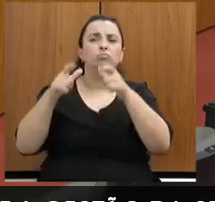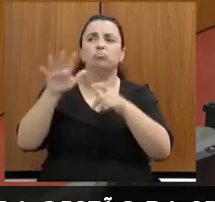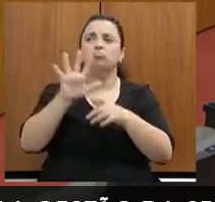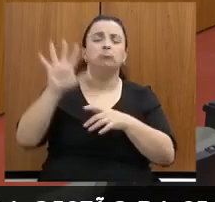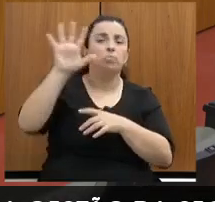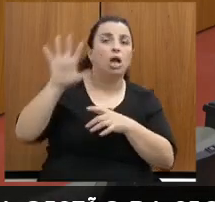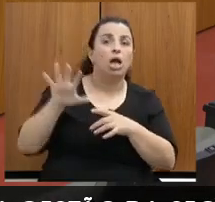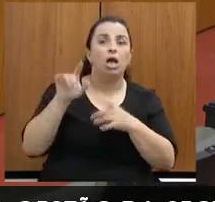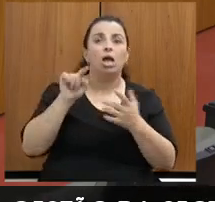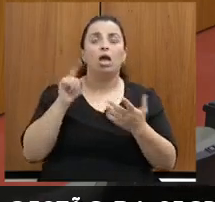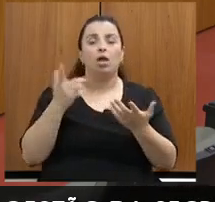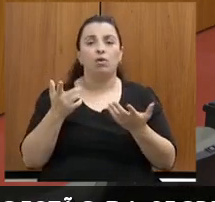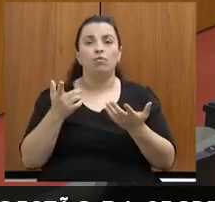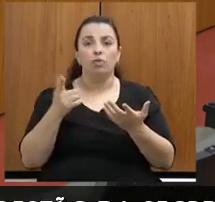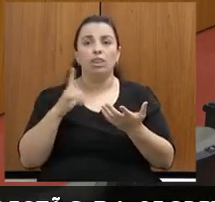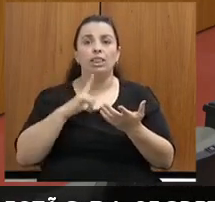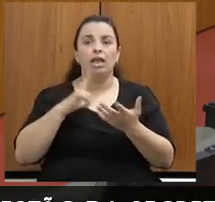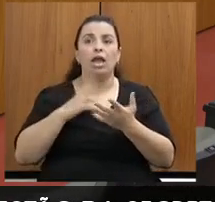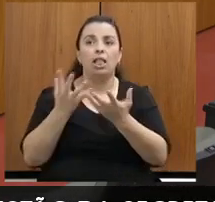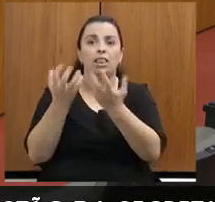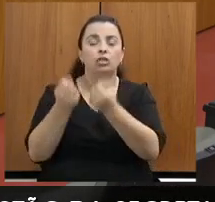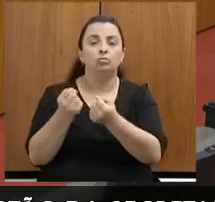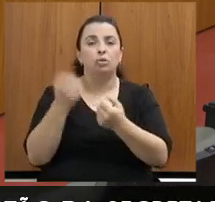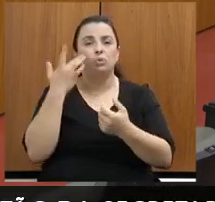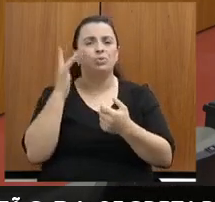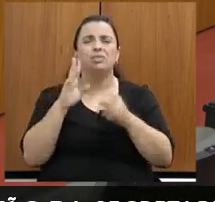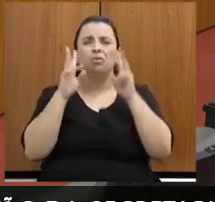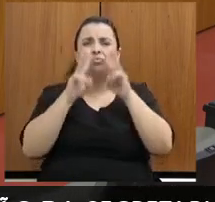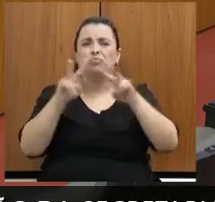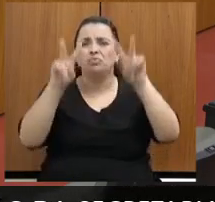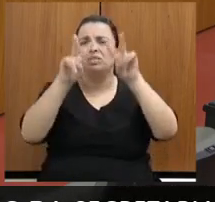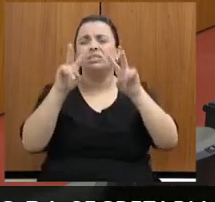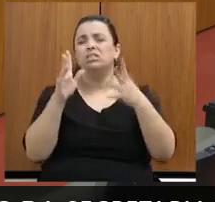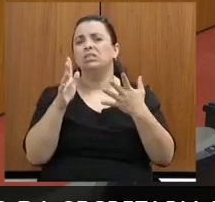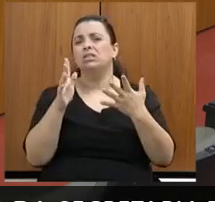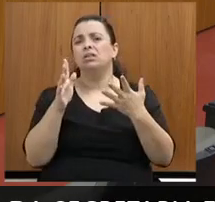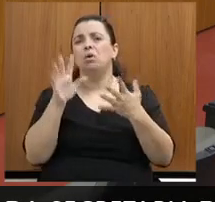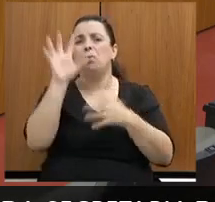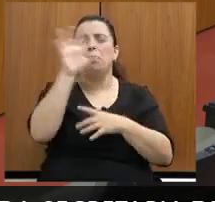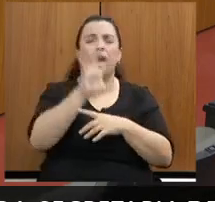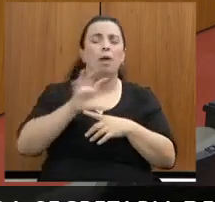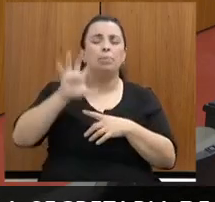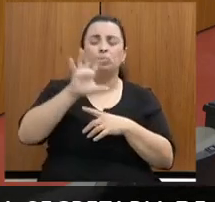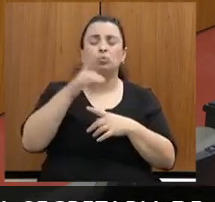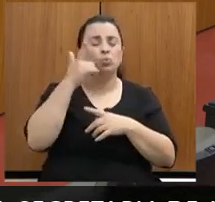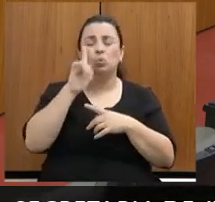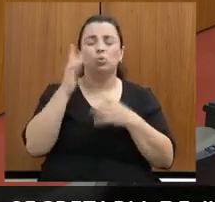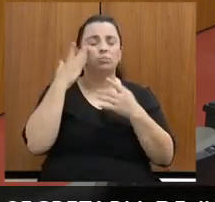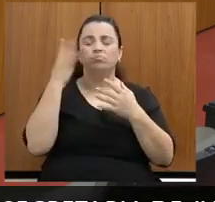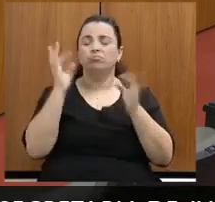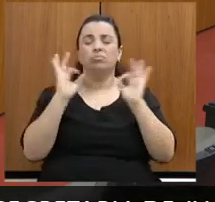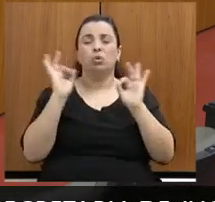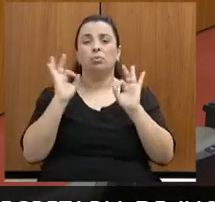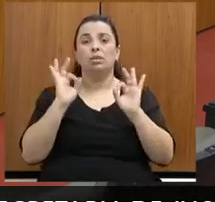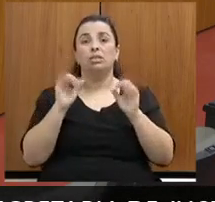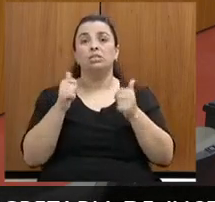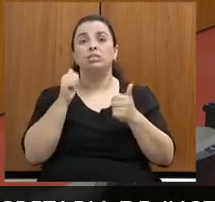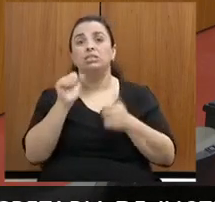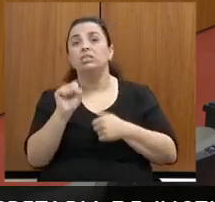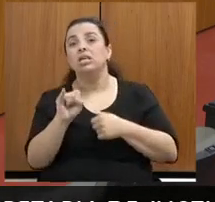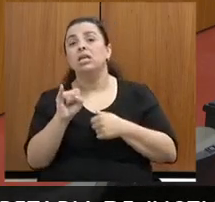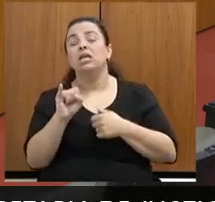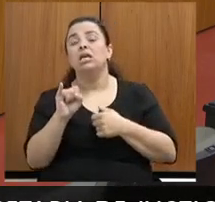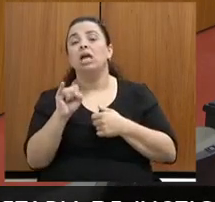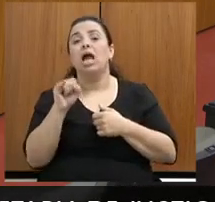inclusive Noroeste porque pela mesa da visualização geográfica do mapa não dá para saber se a